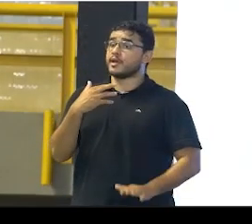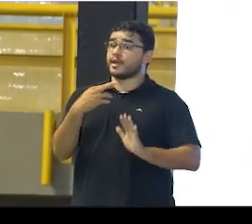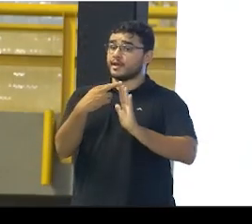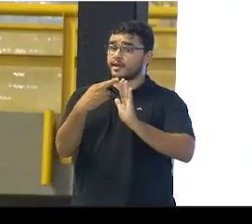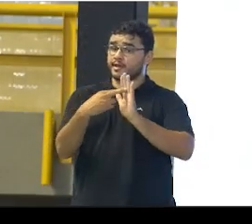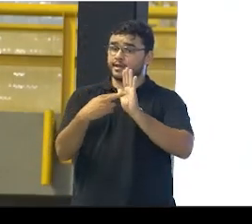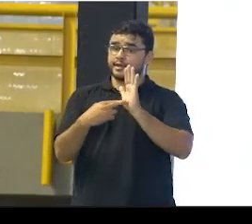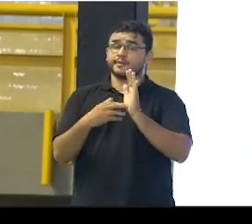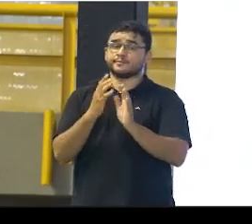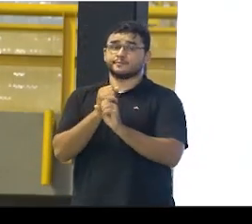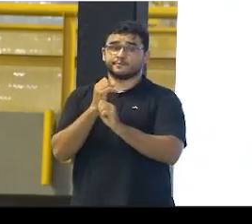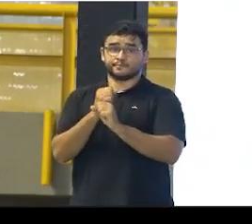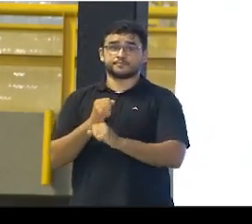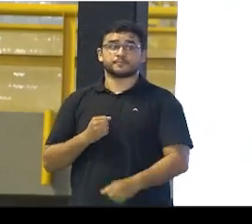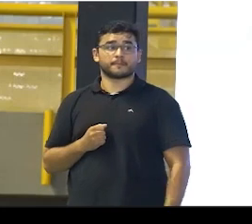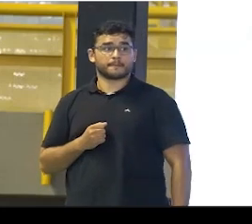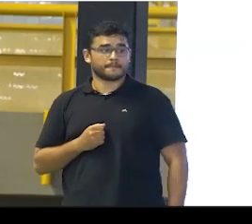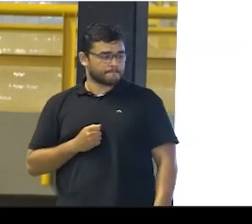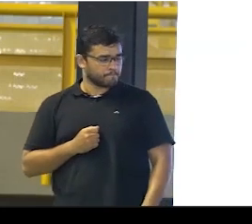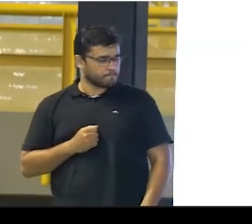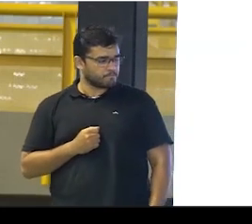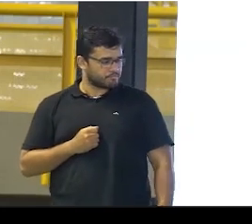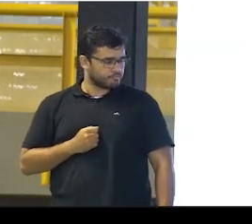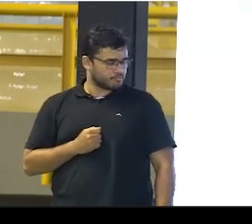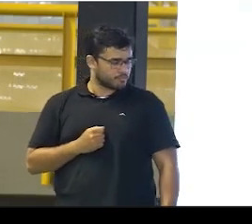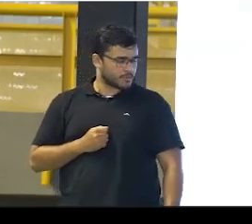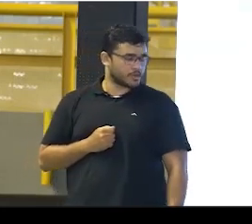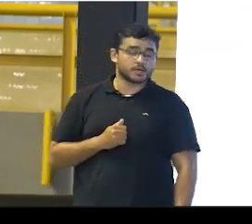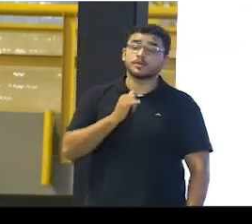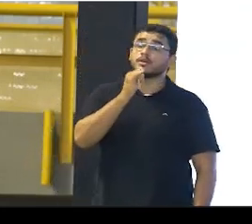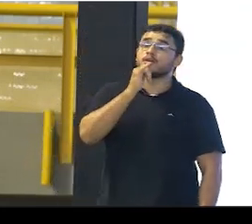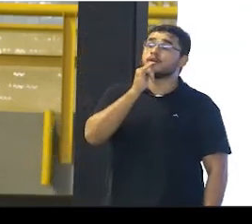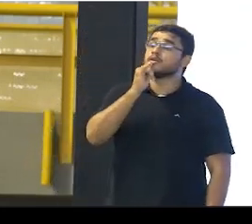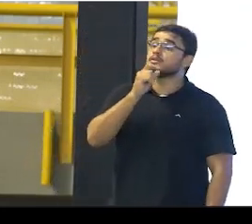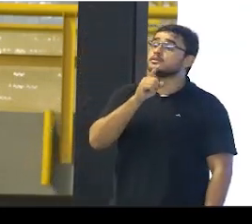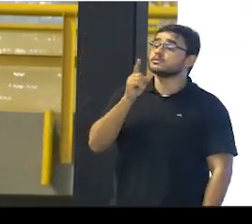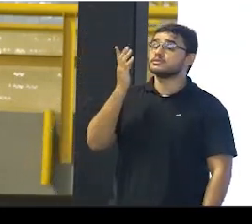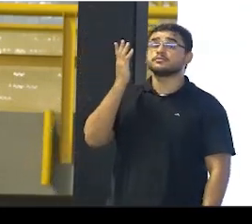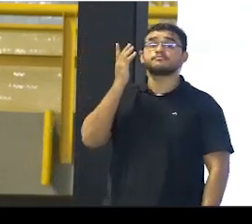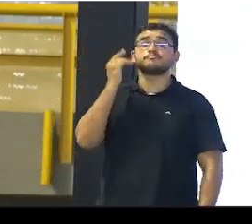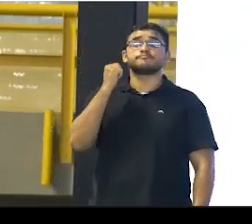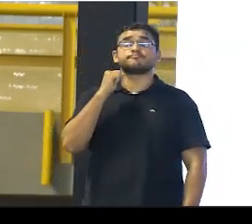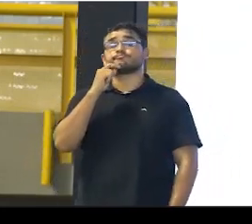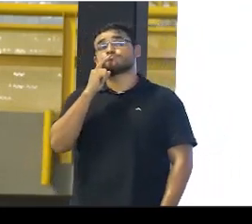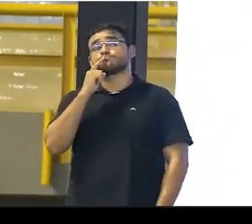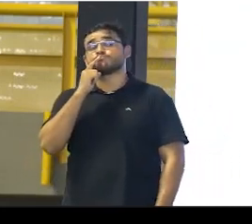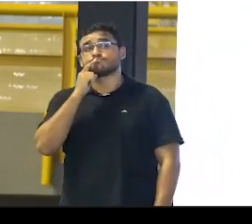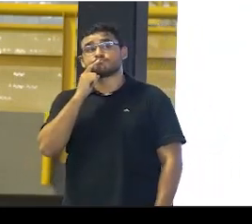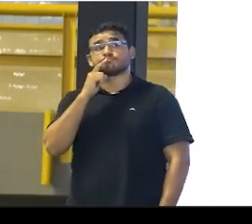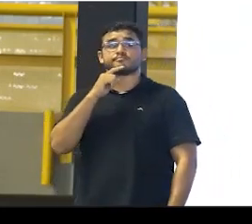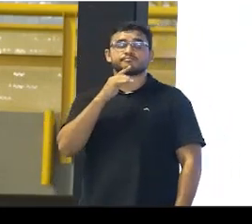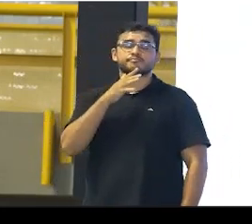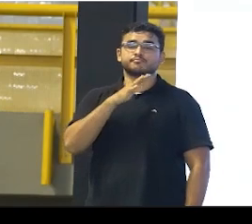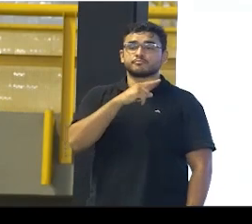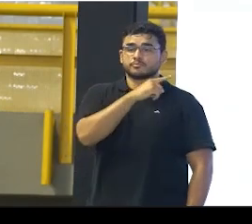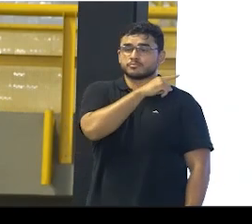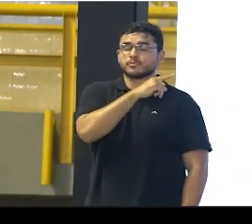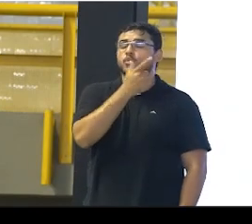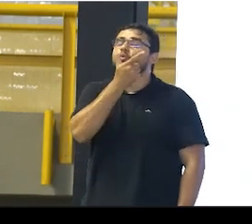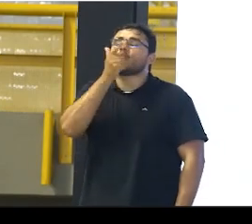era sempre a mesma fórmula? Acontece, gente, que no triângulo equilátero, a